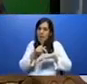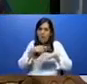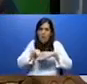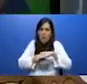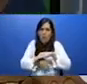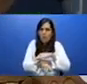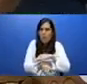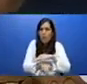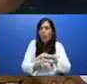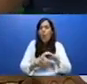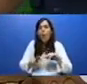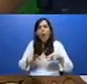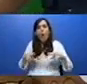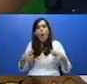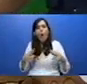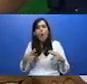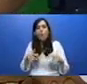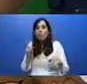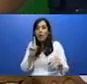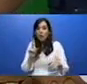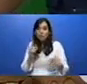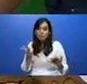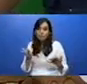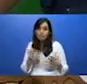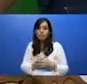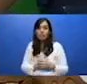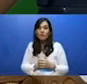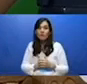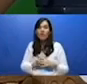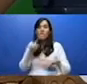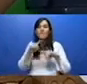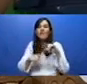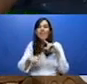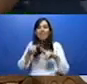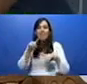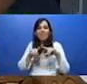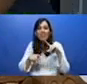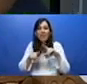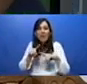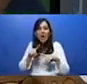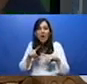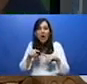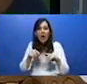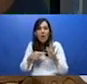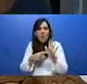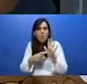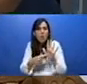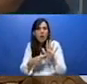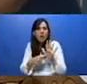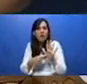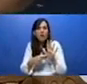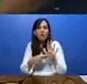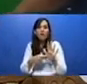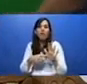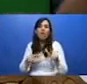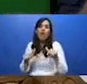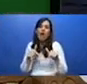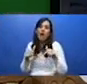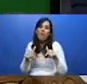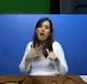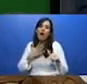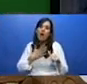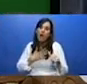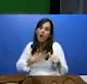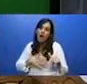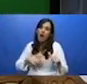quanto as menos profundas, tá? E as ferramentas nos mostram que é um trabalho lento, tá? Com muito cuidado,